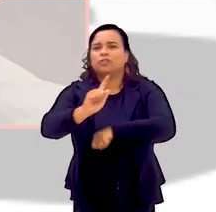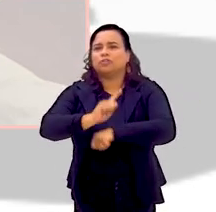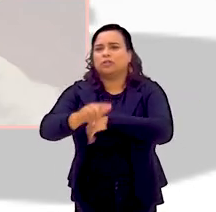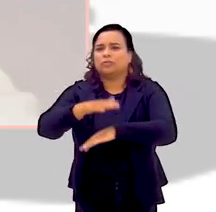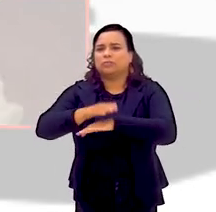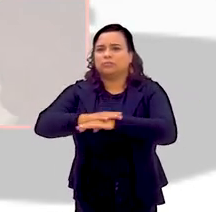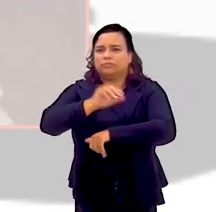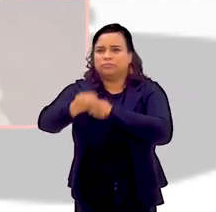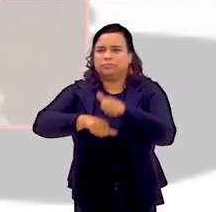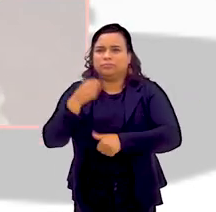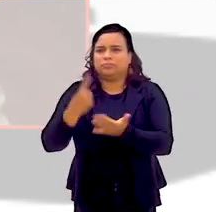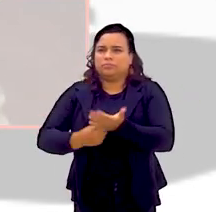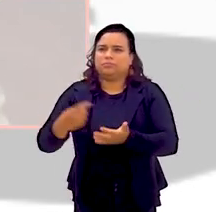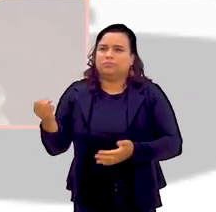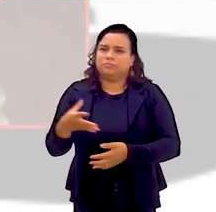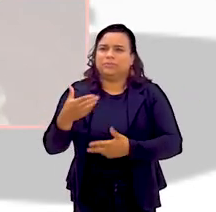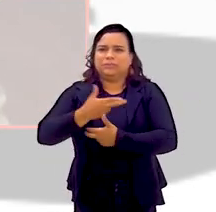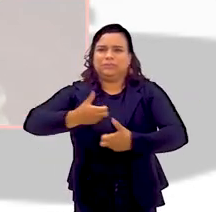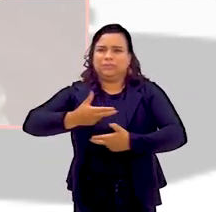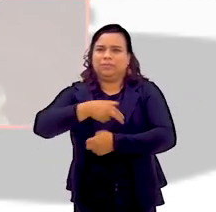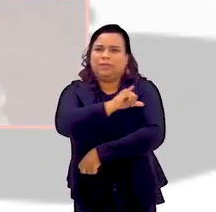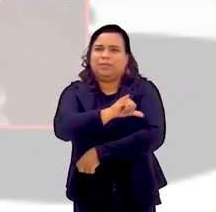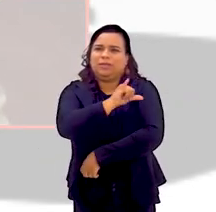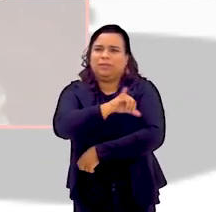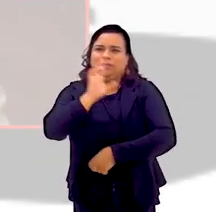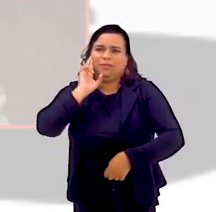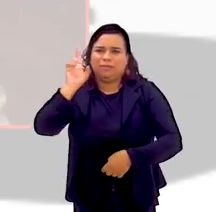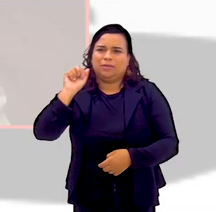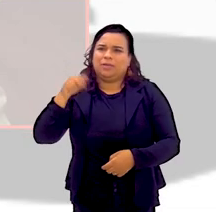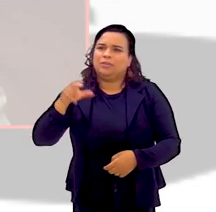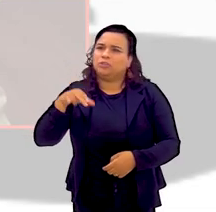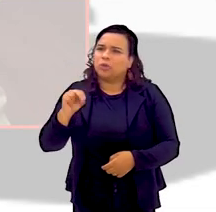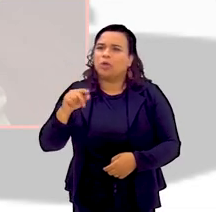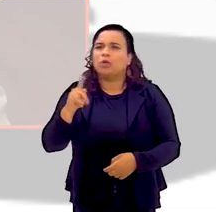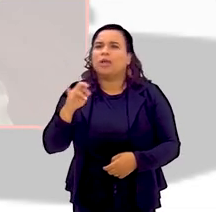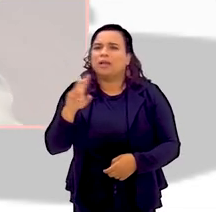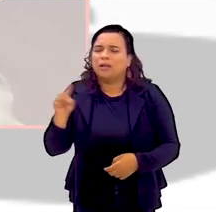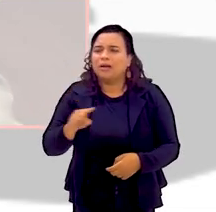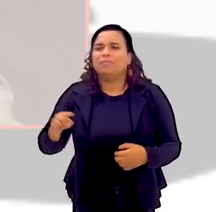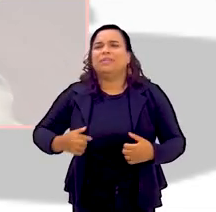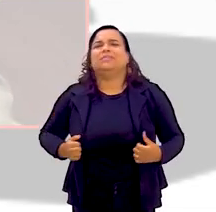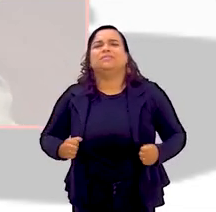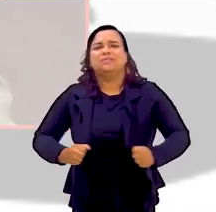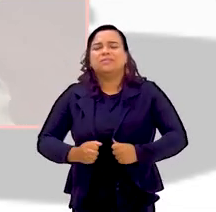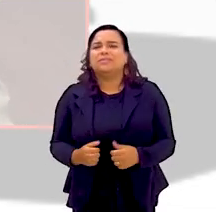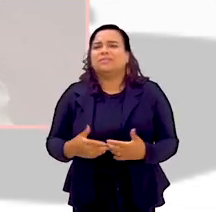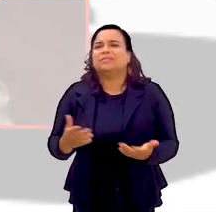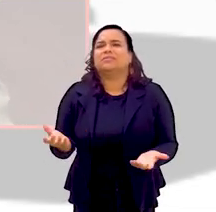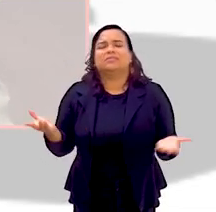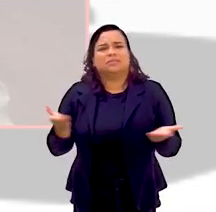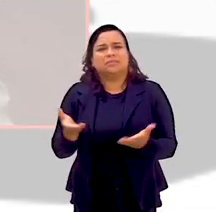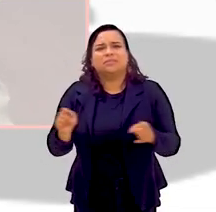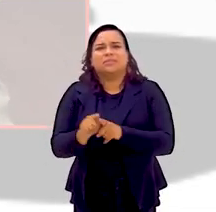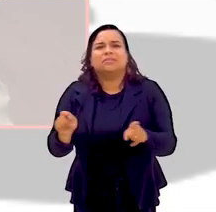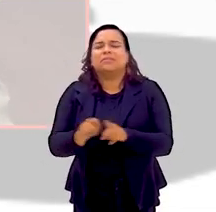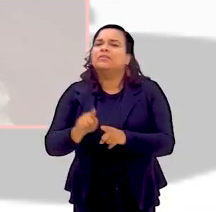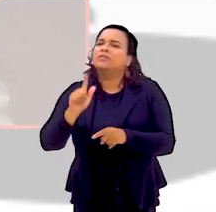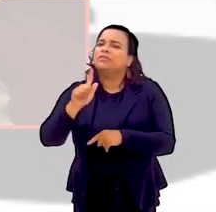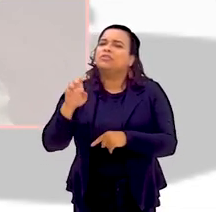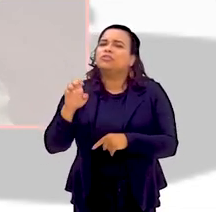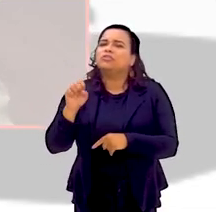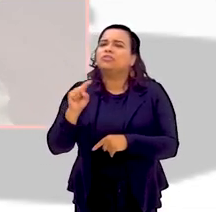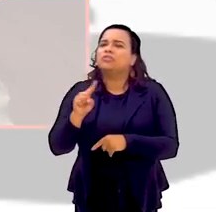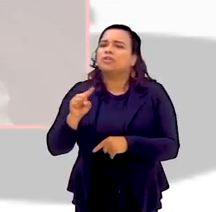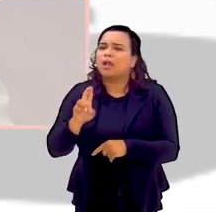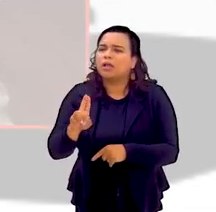que foi renovada agora no Sebrae Rio, sob o comando do Antônio Queiroz também no Conselho Legislativo, agora com o Geso, o presidente da